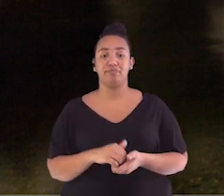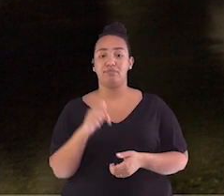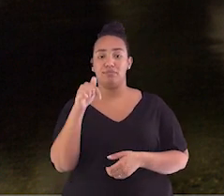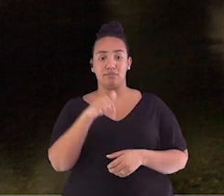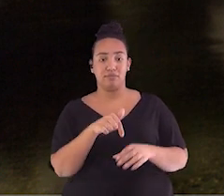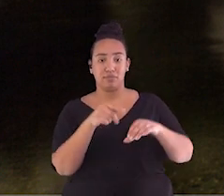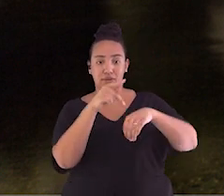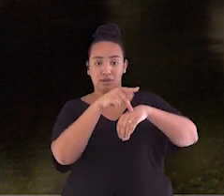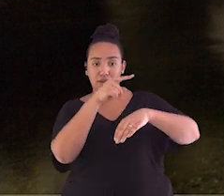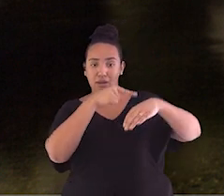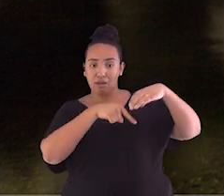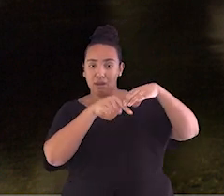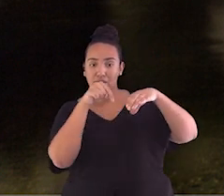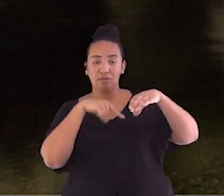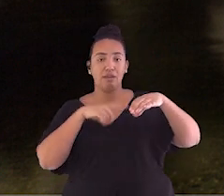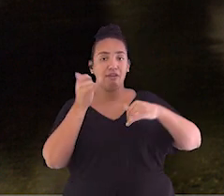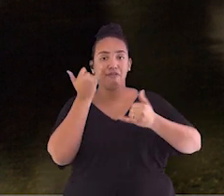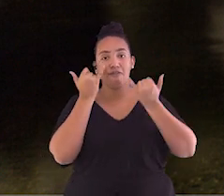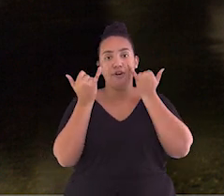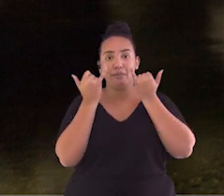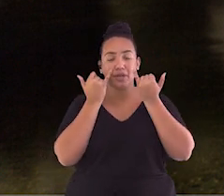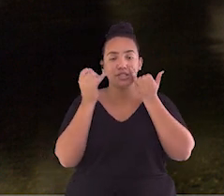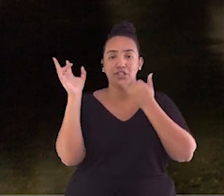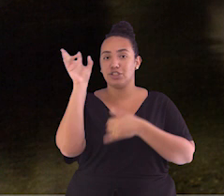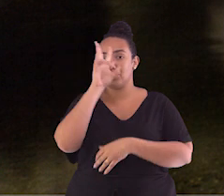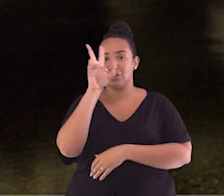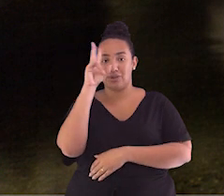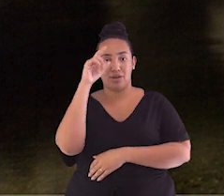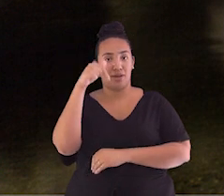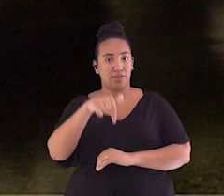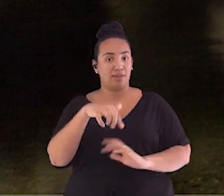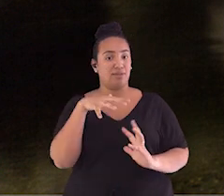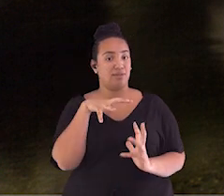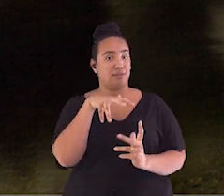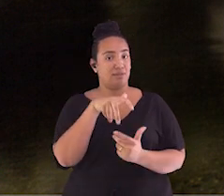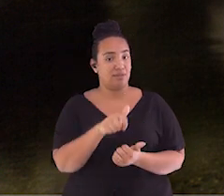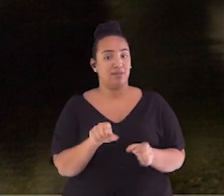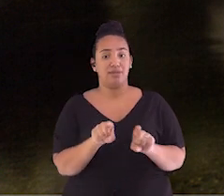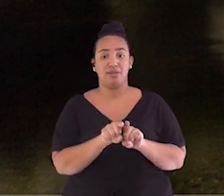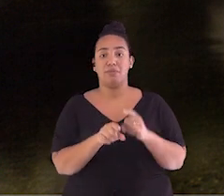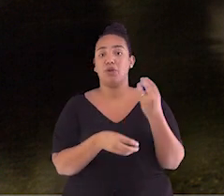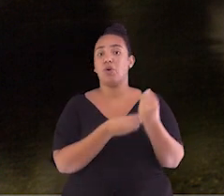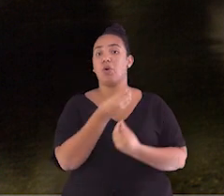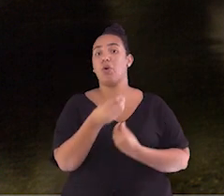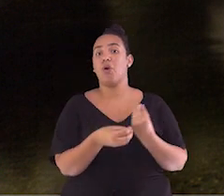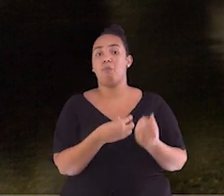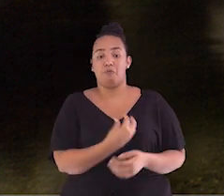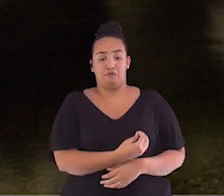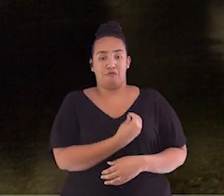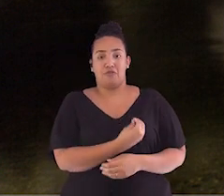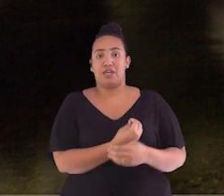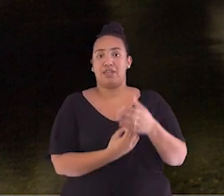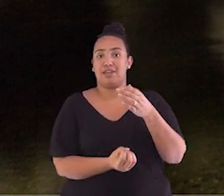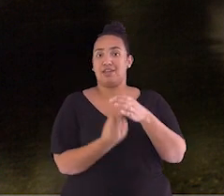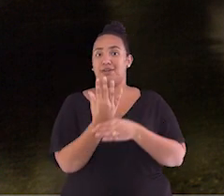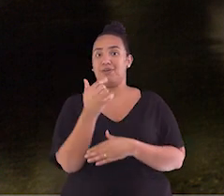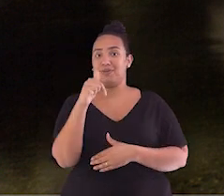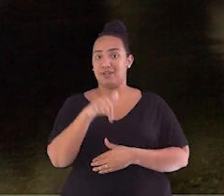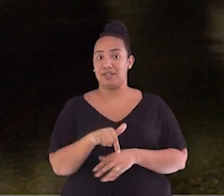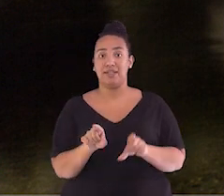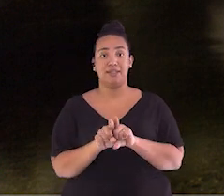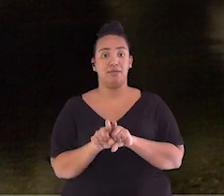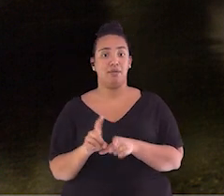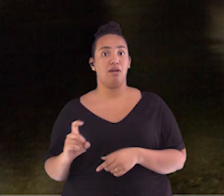há informações sobre a história geológica da Terra e a formação da vida no planeta, além da evolução do ser